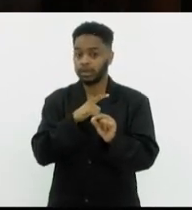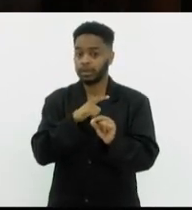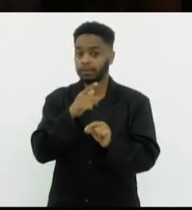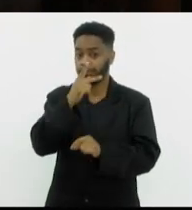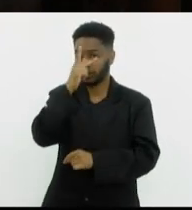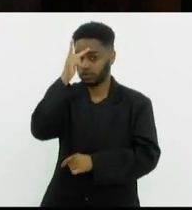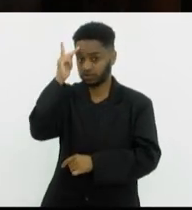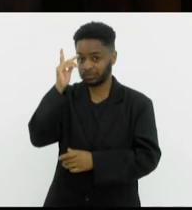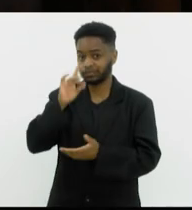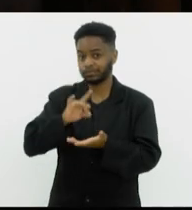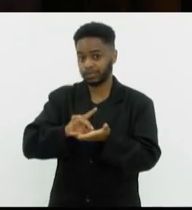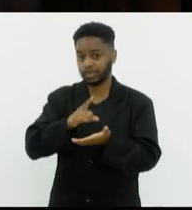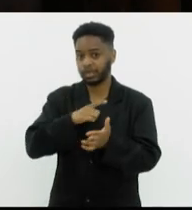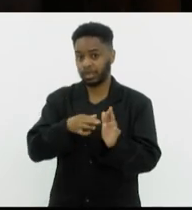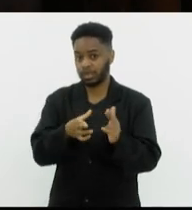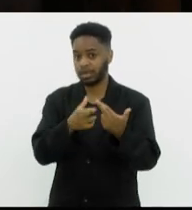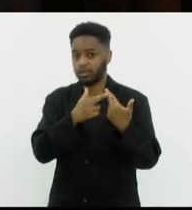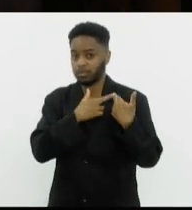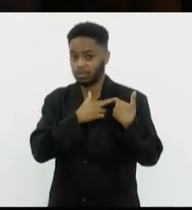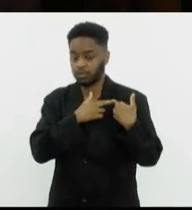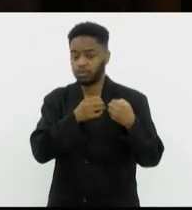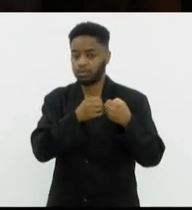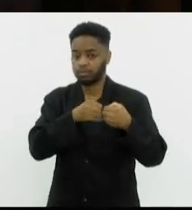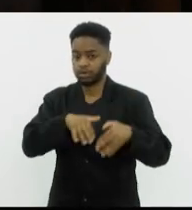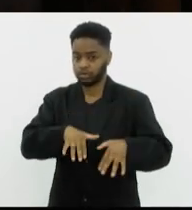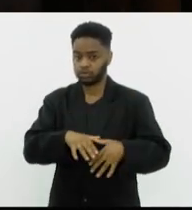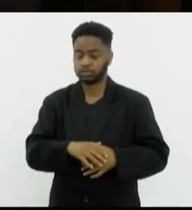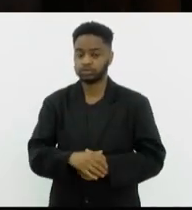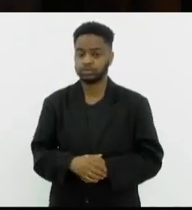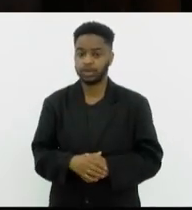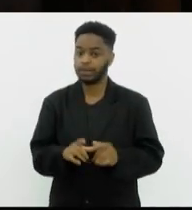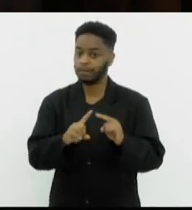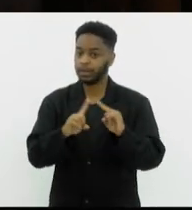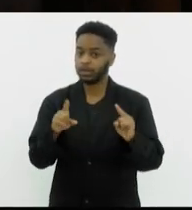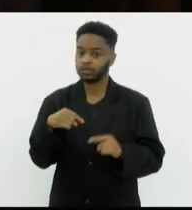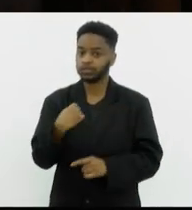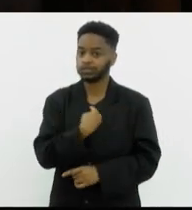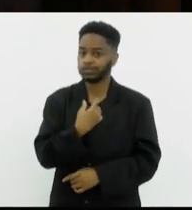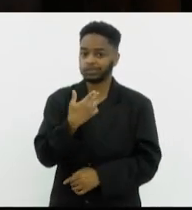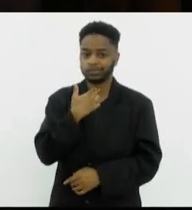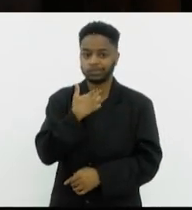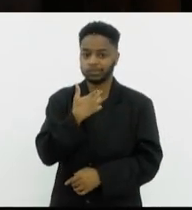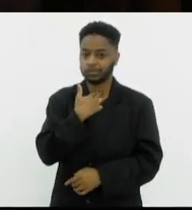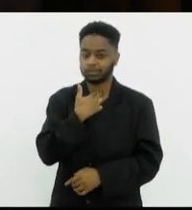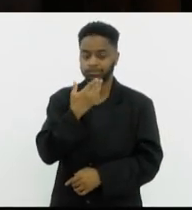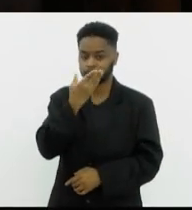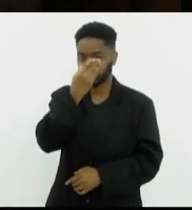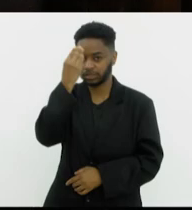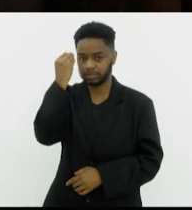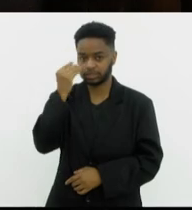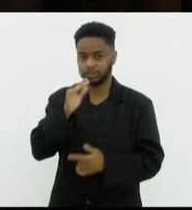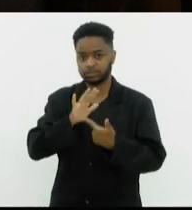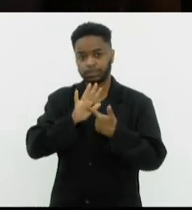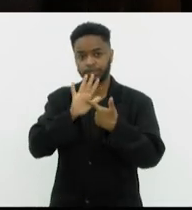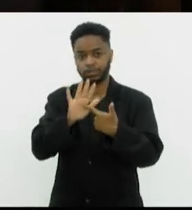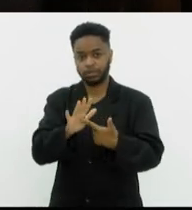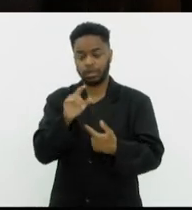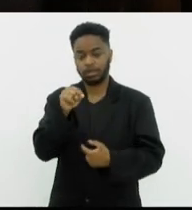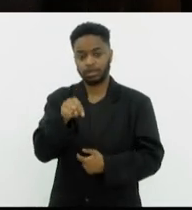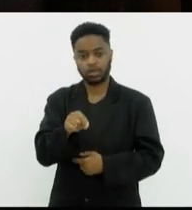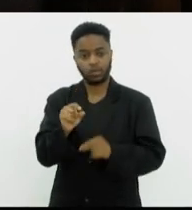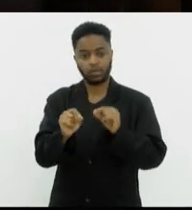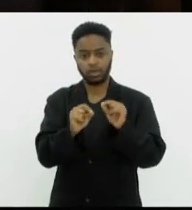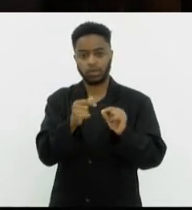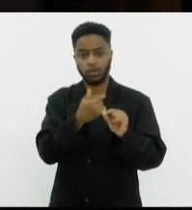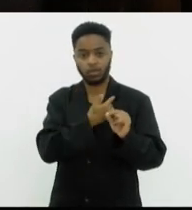é responsável por esses danos. E nós não podemos deixar de trazer presente que o governo